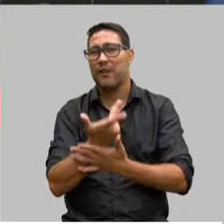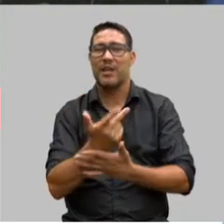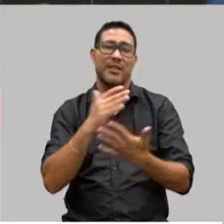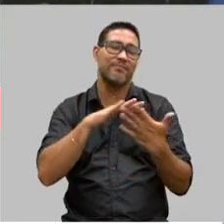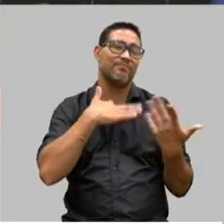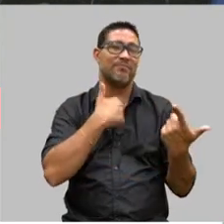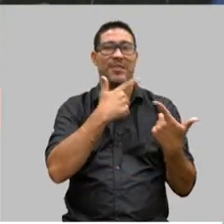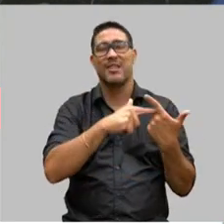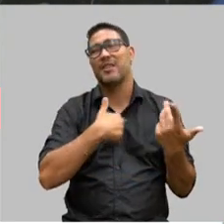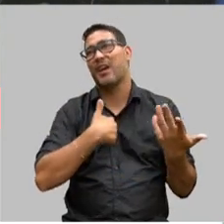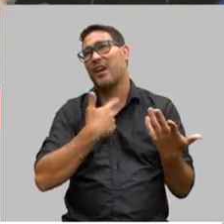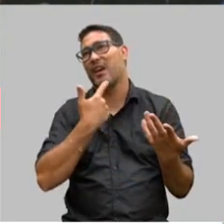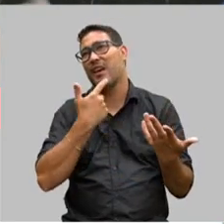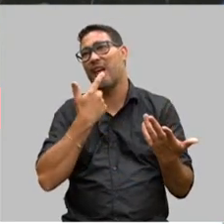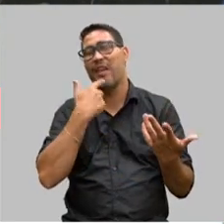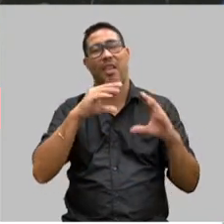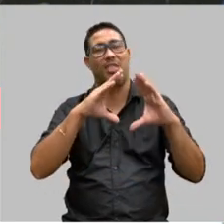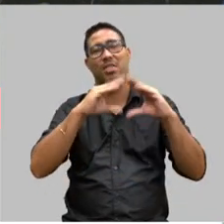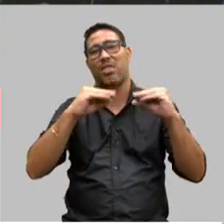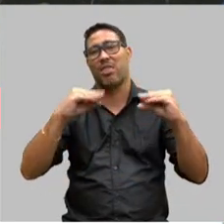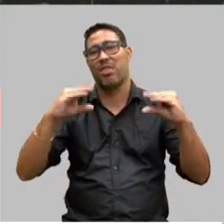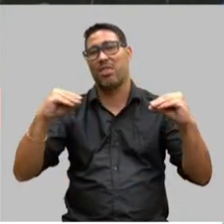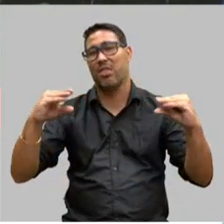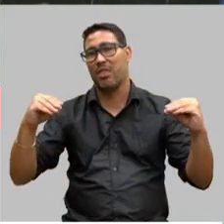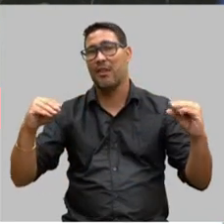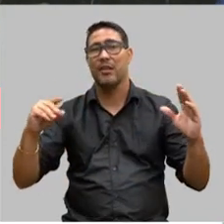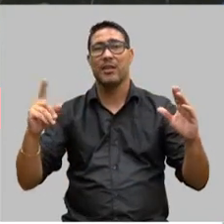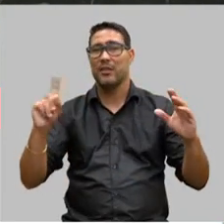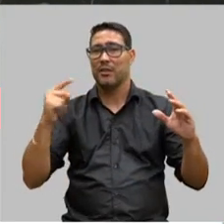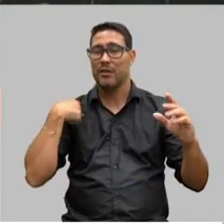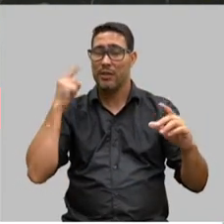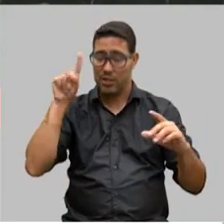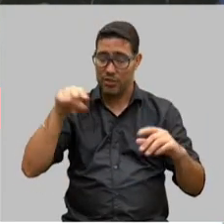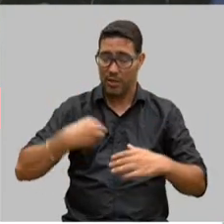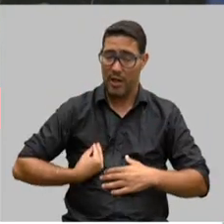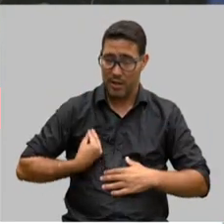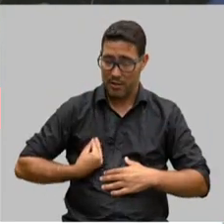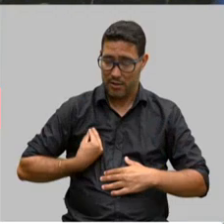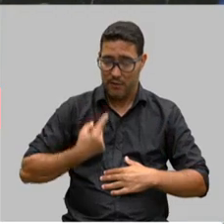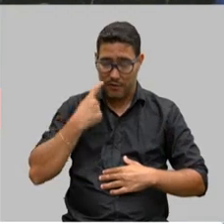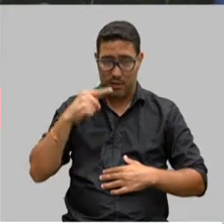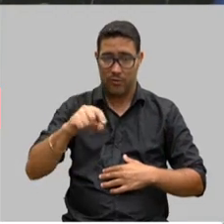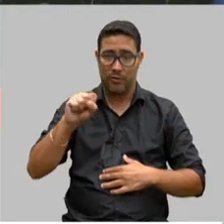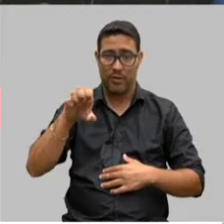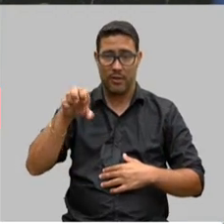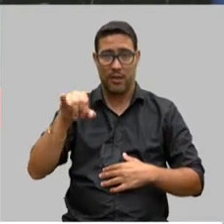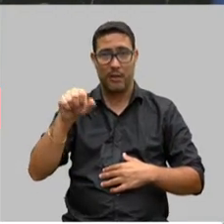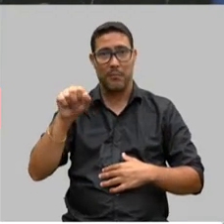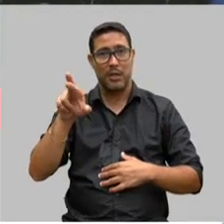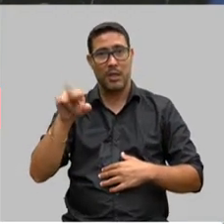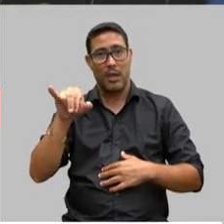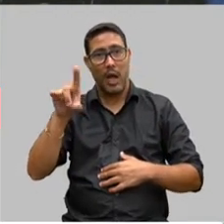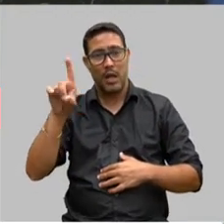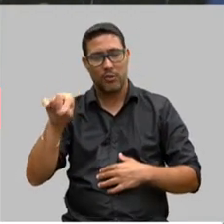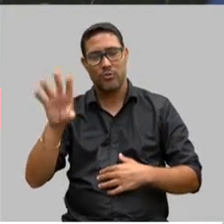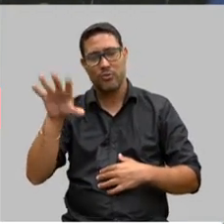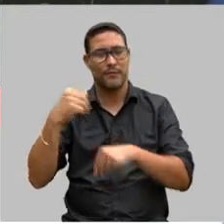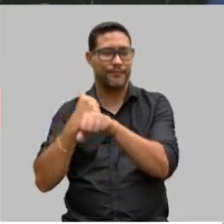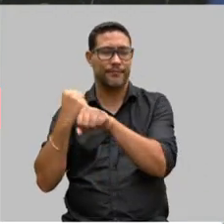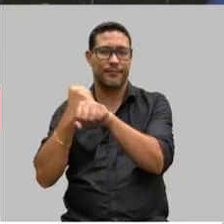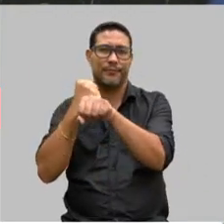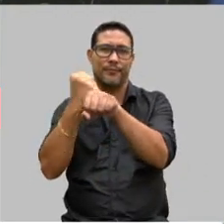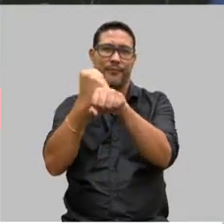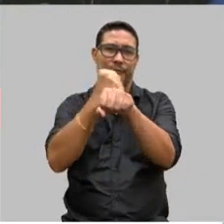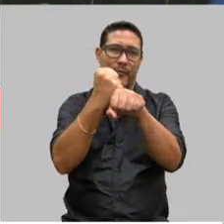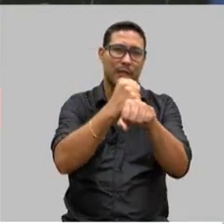venho do semiárido, construí a articulação do semiárido por mais de 20 anos, de uma região que, de fato, a gente sabe da distribuição irregular